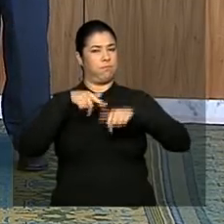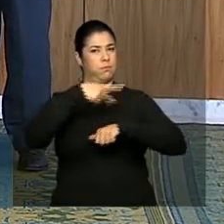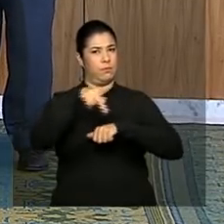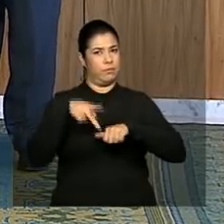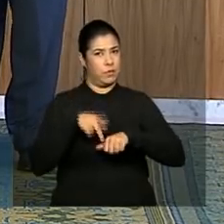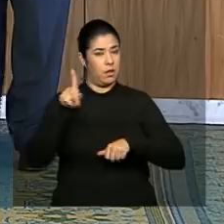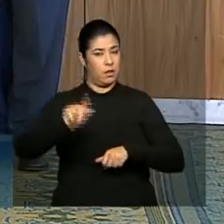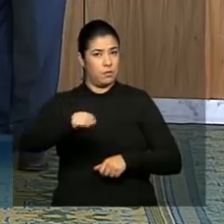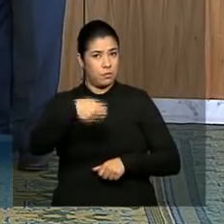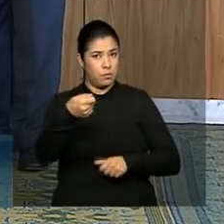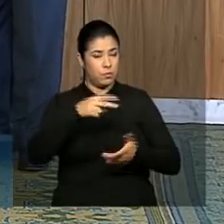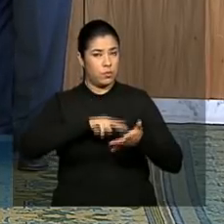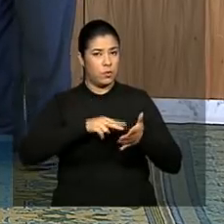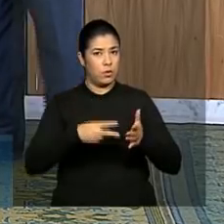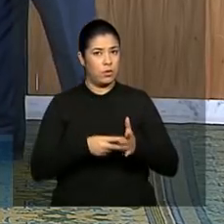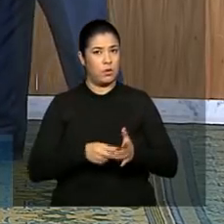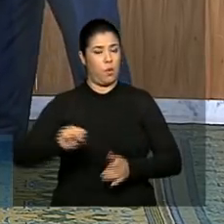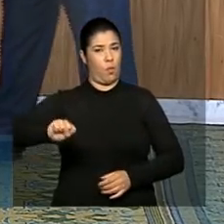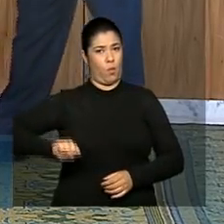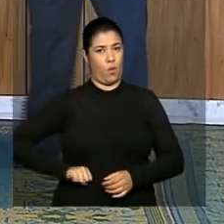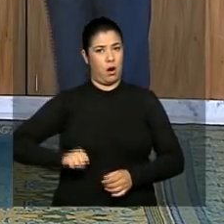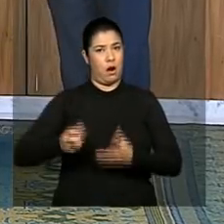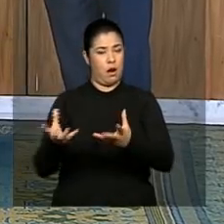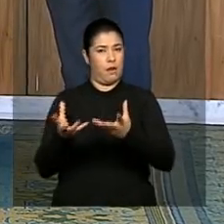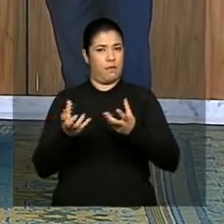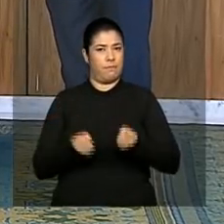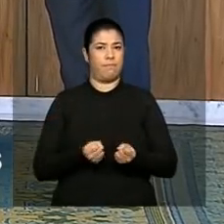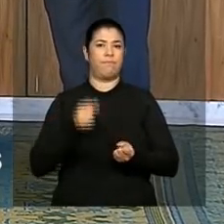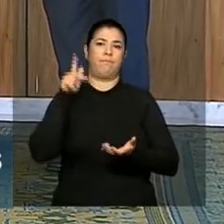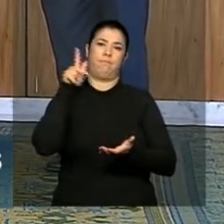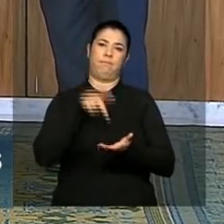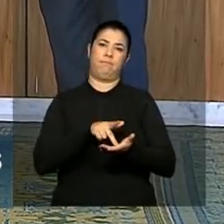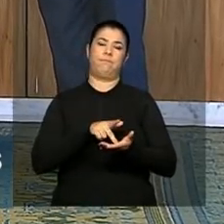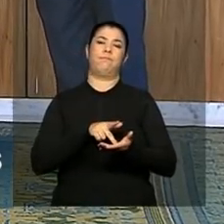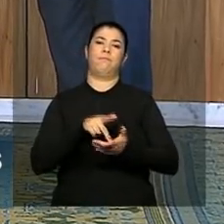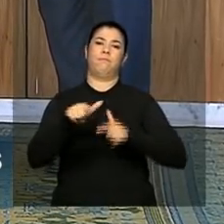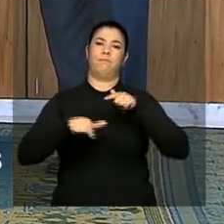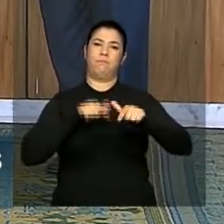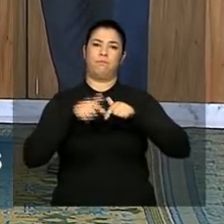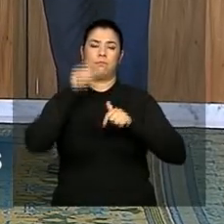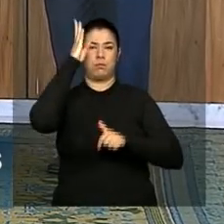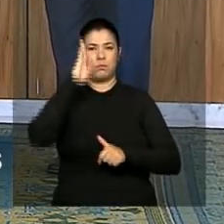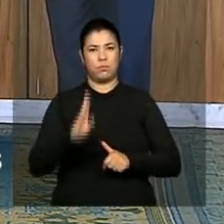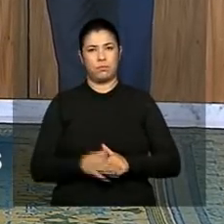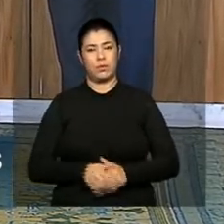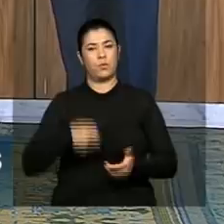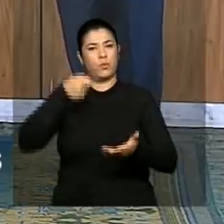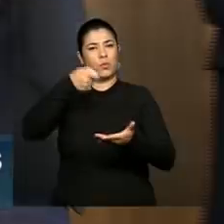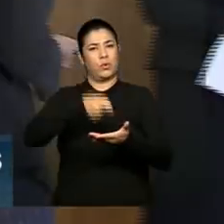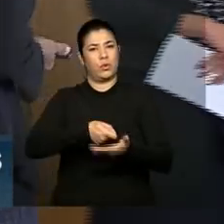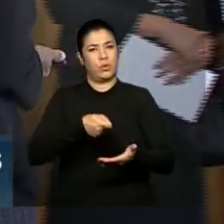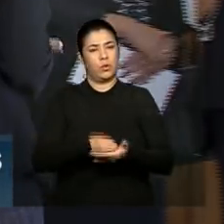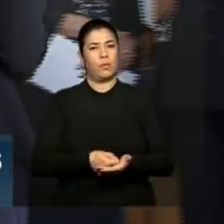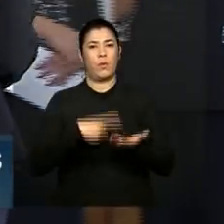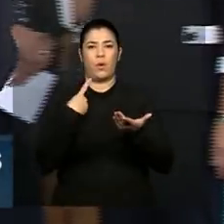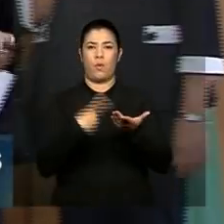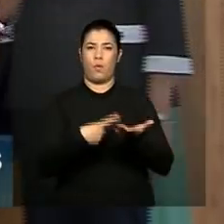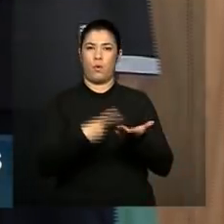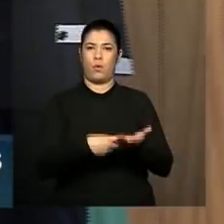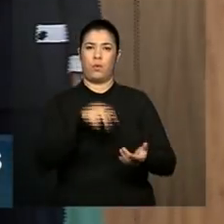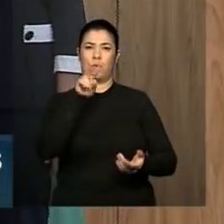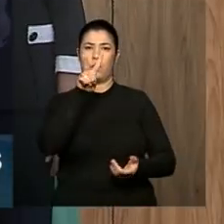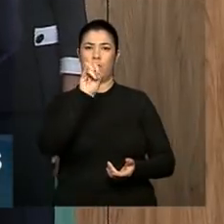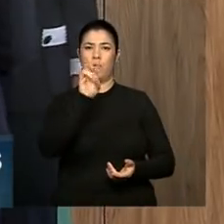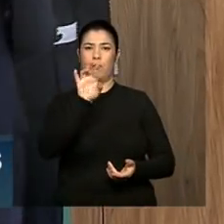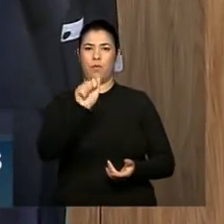embaixador assume oficialmente as suas funções no Brasil, como determina a Convenção de Viena sobre